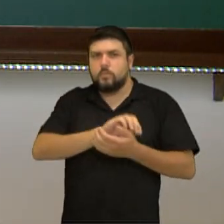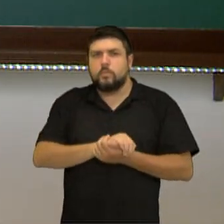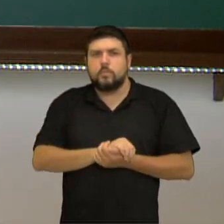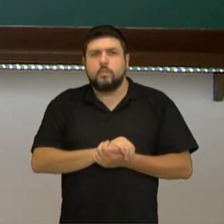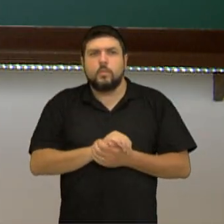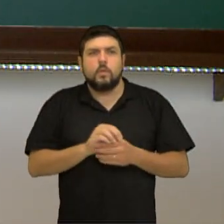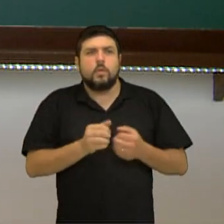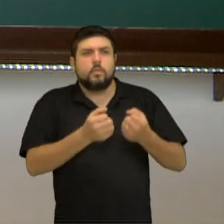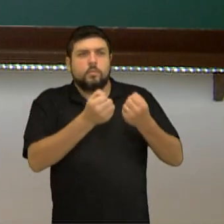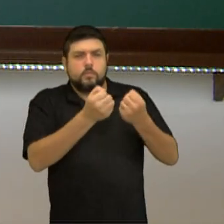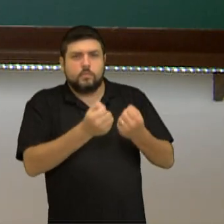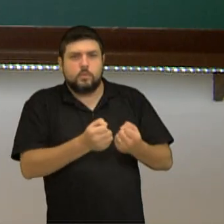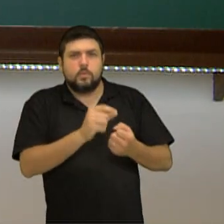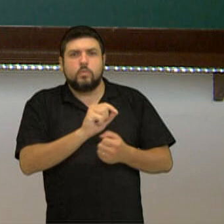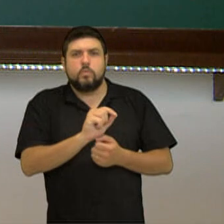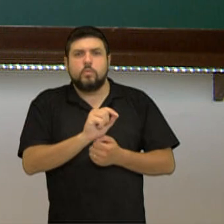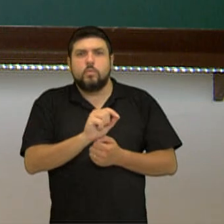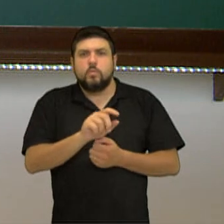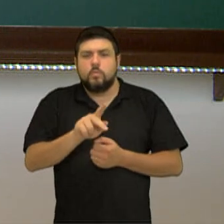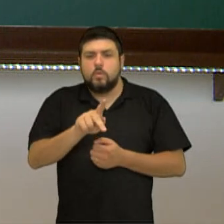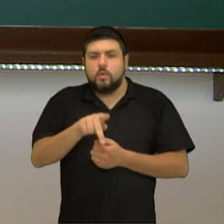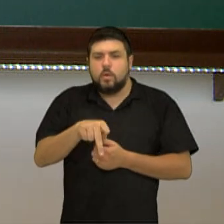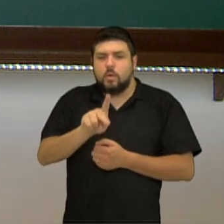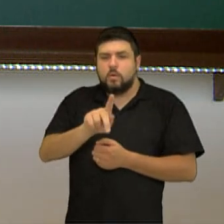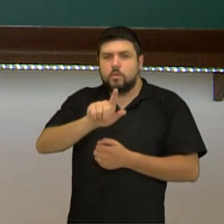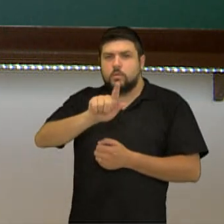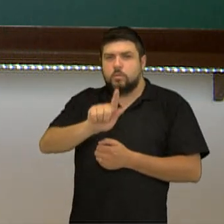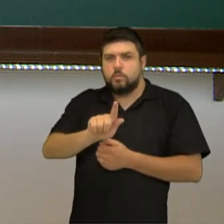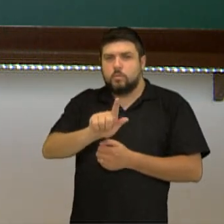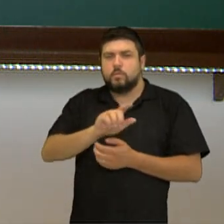é quilograma, de acordo com o Sistema Internacional de Medida,